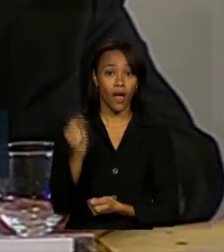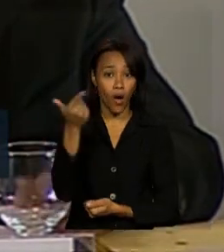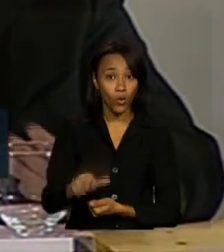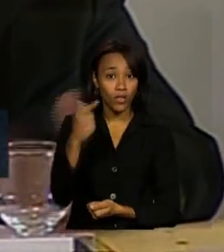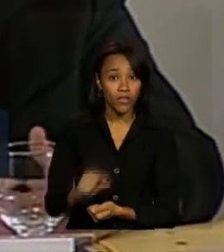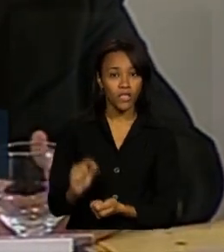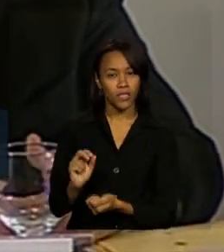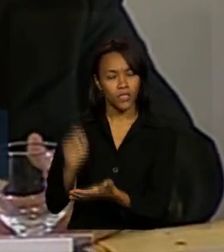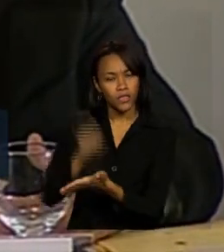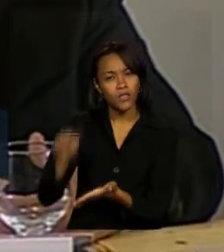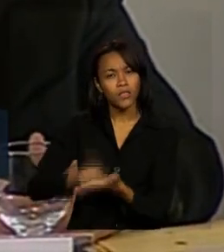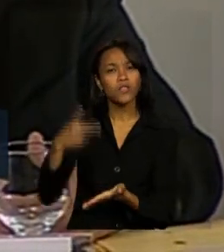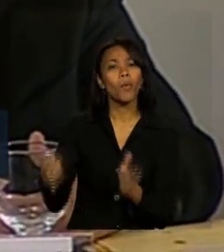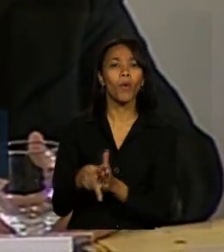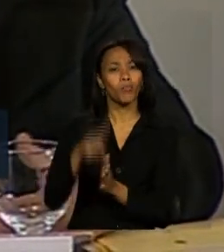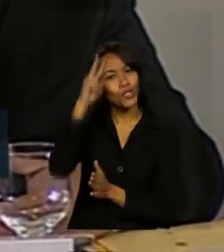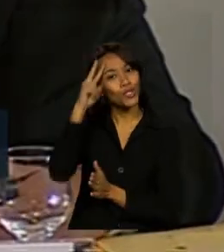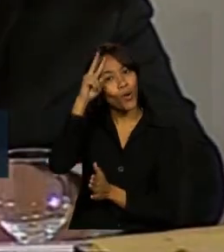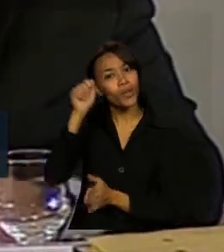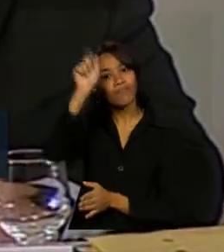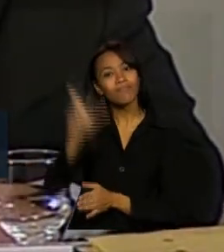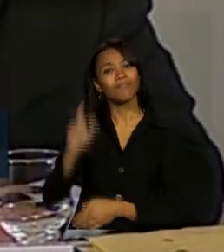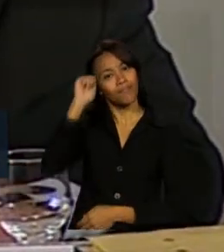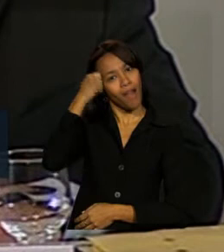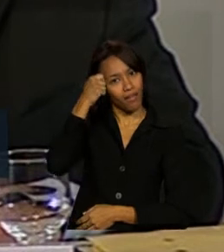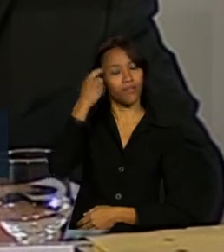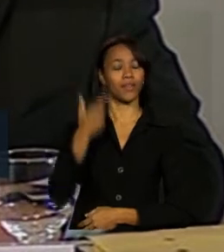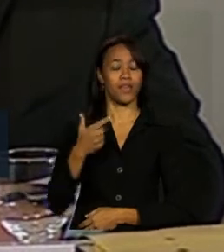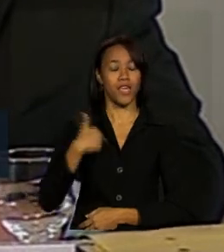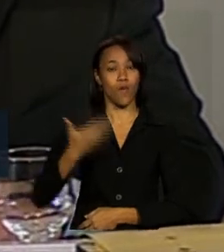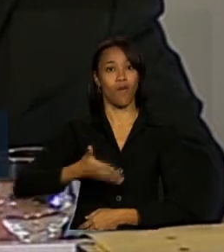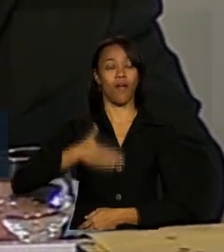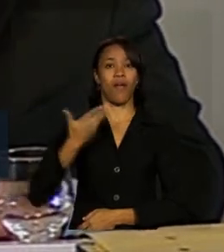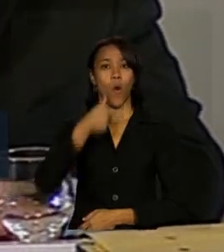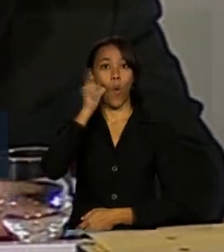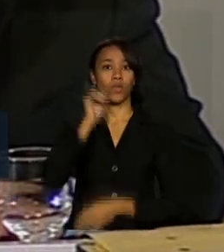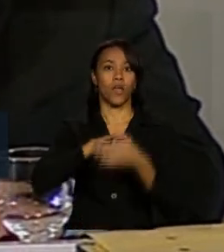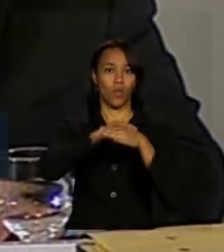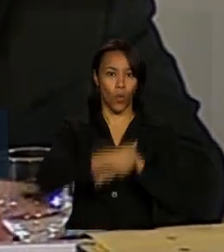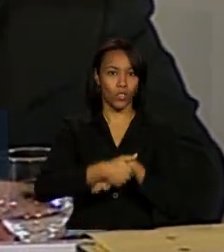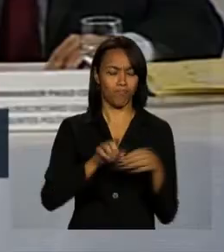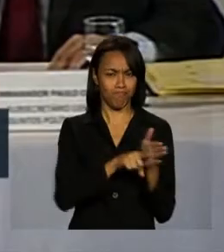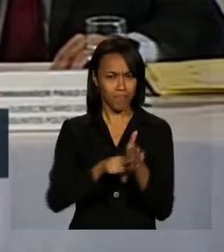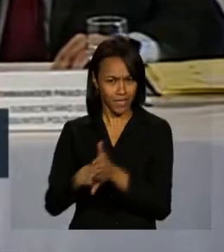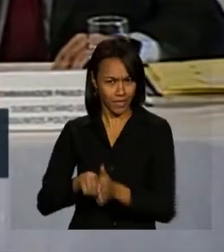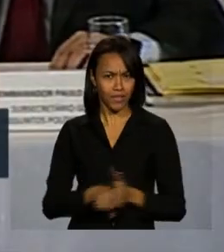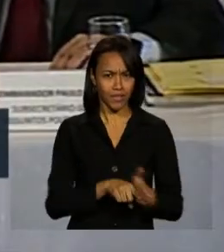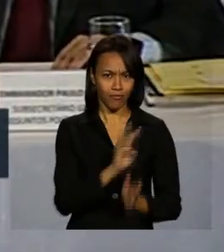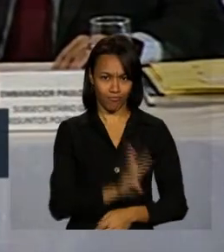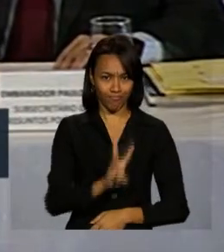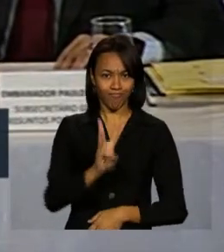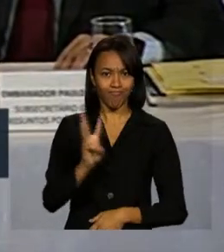a história da África. E eu fiquei muito impressionado, ontem à noite, olhando o site, ou o